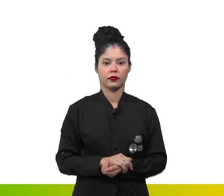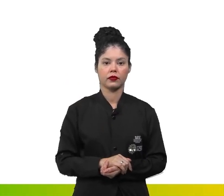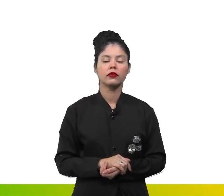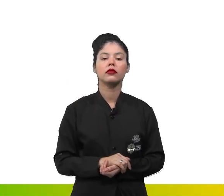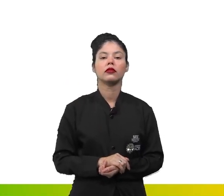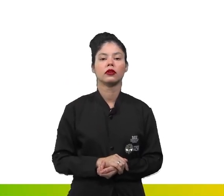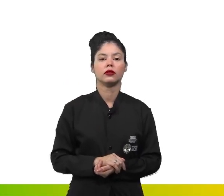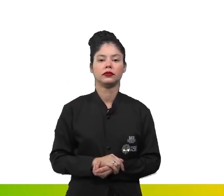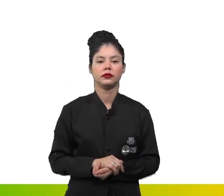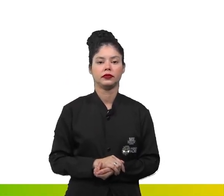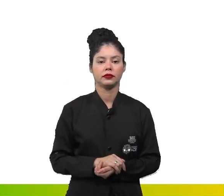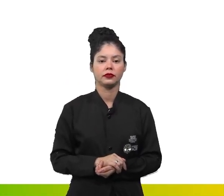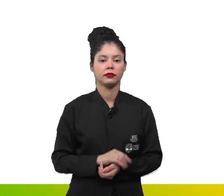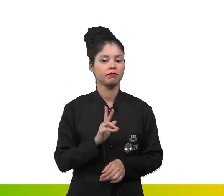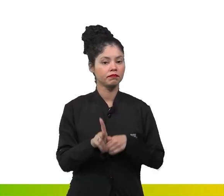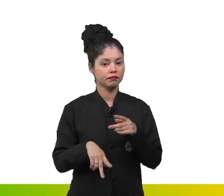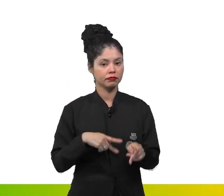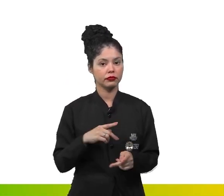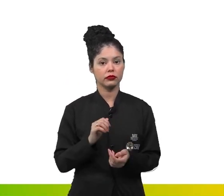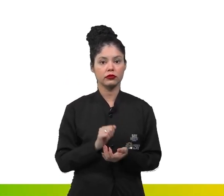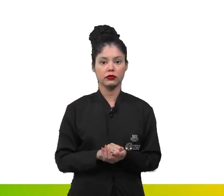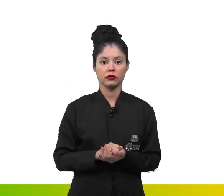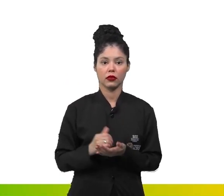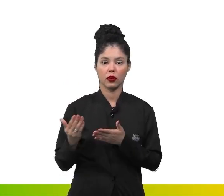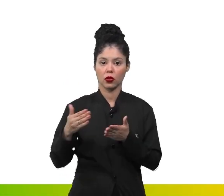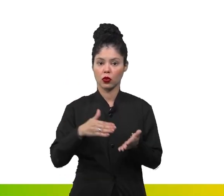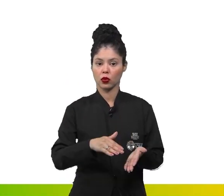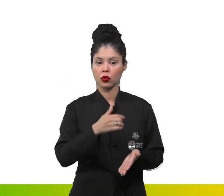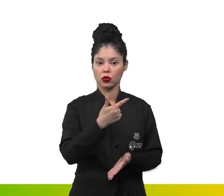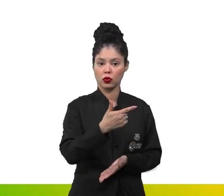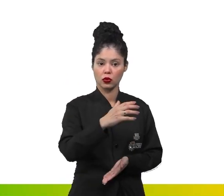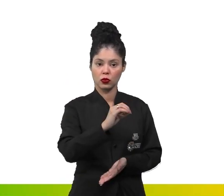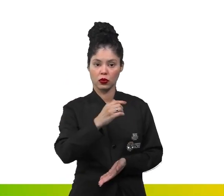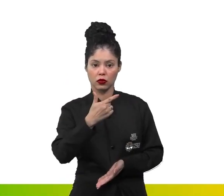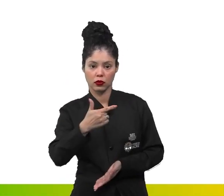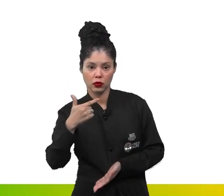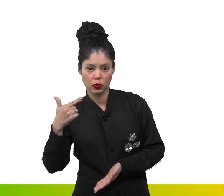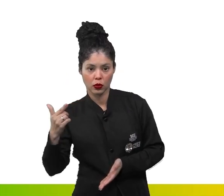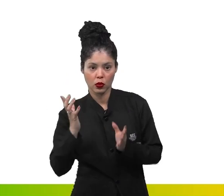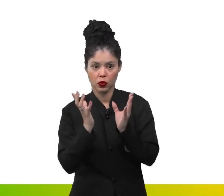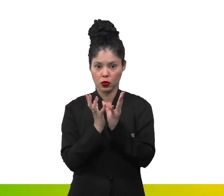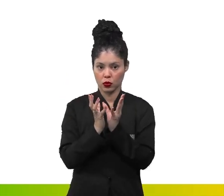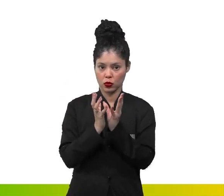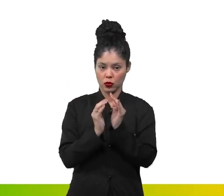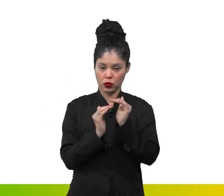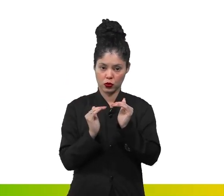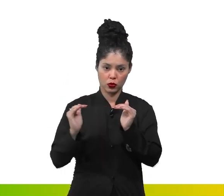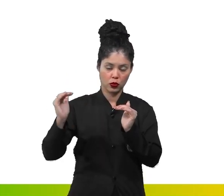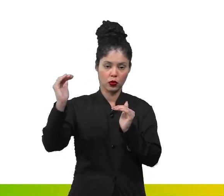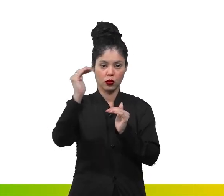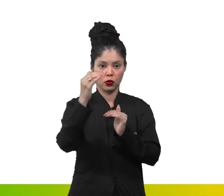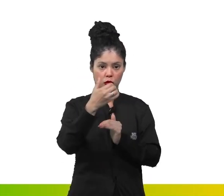interessante, 4% da população. Chegando em 2022, esse grupo atingiu aí